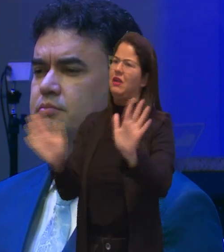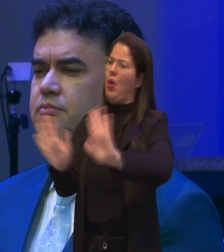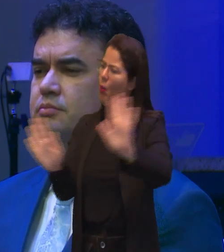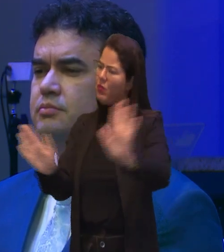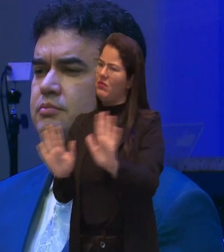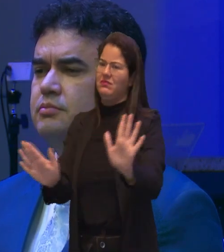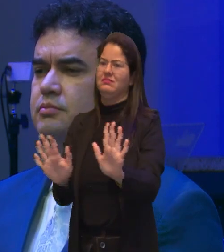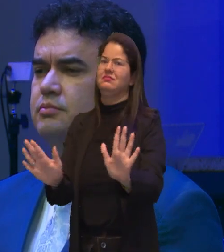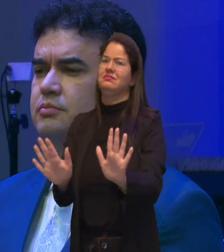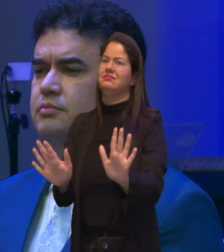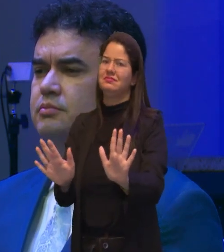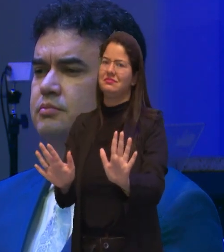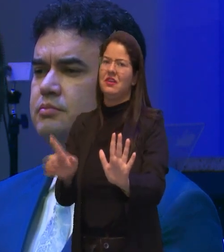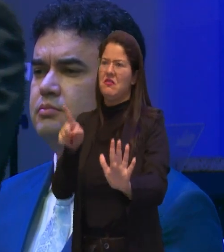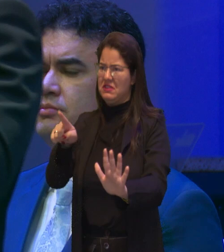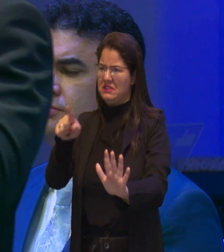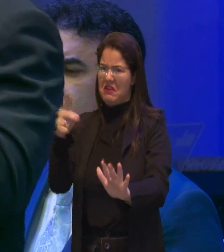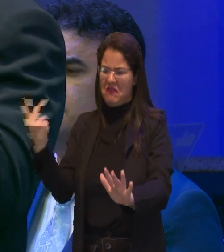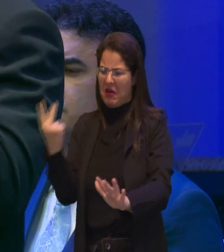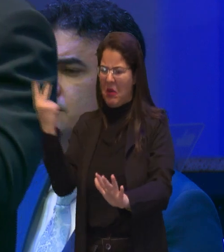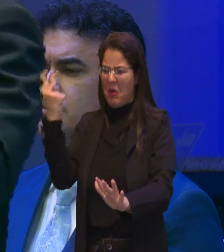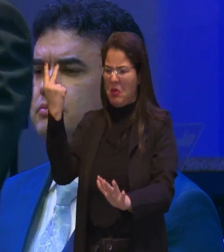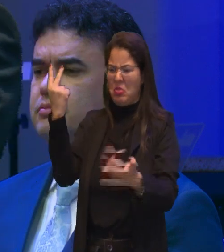Você não é um nada neste mundo.